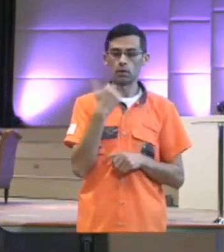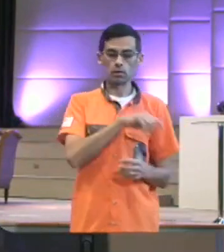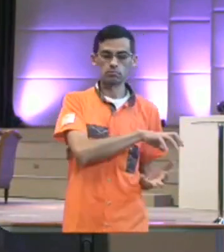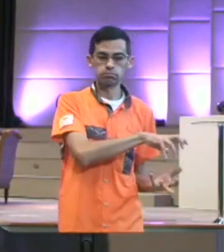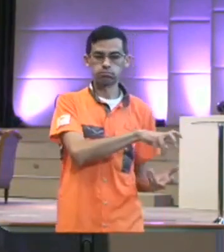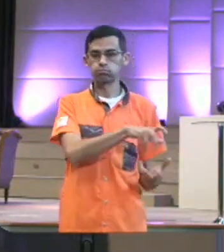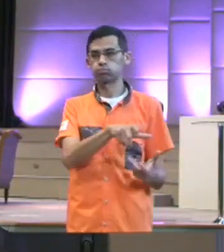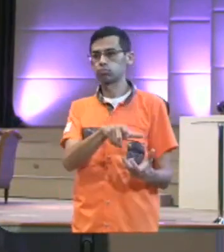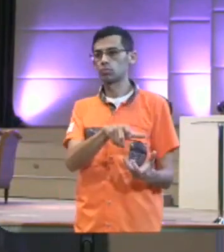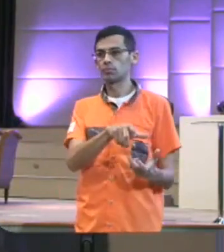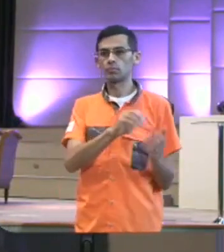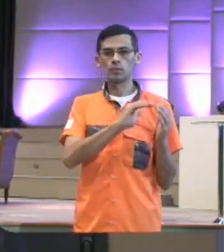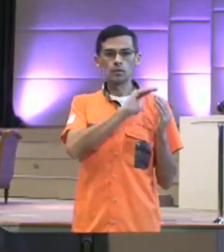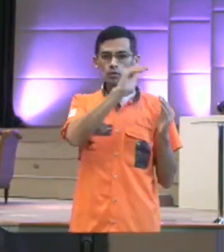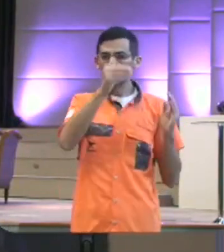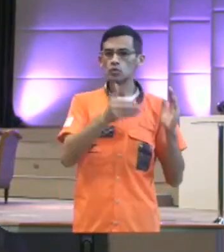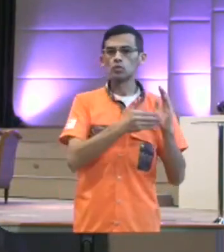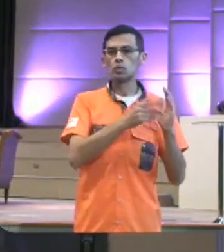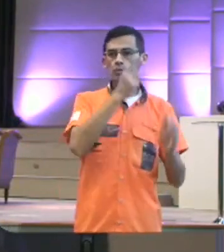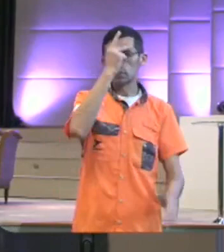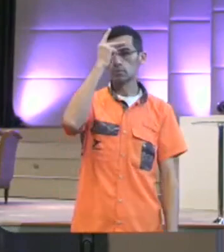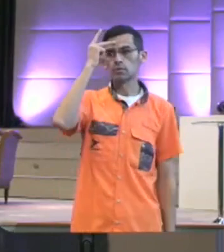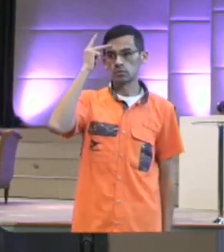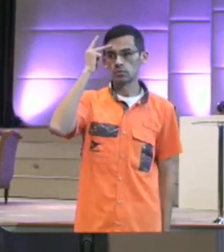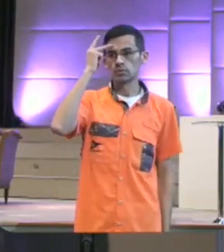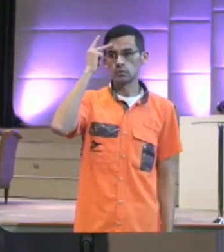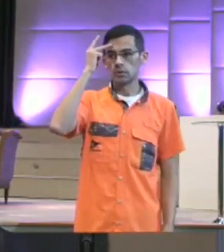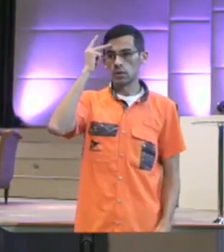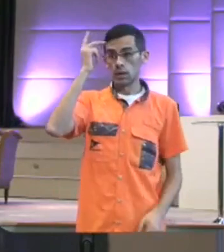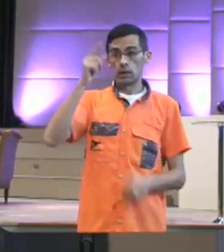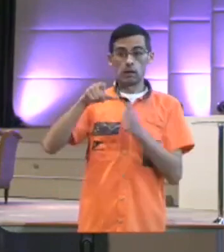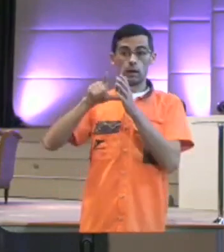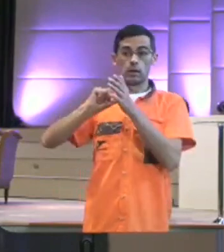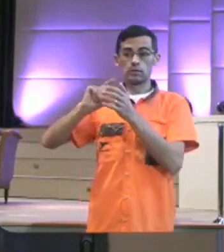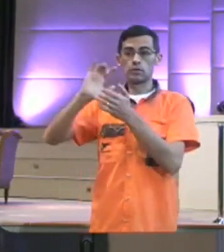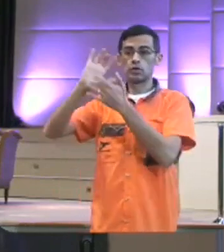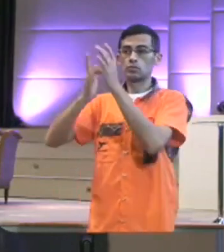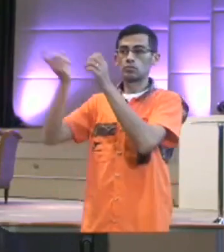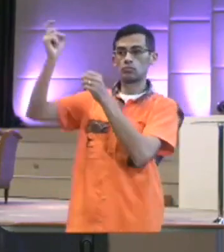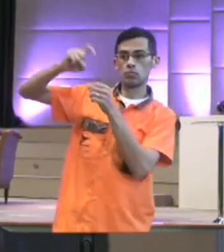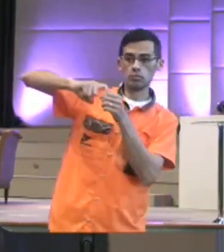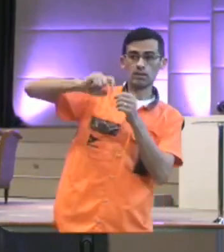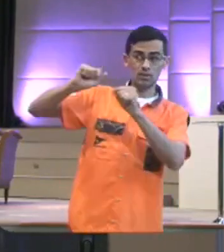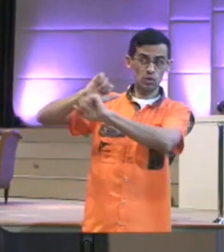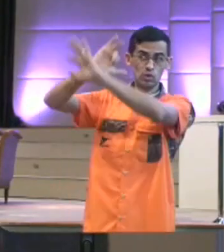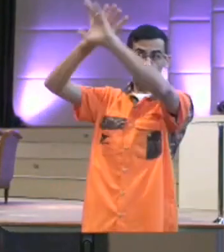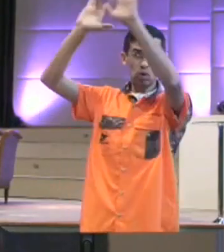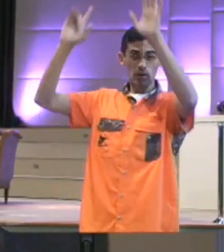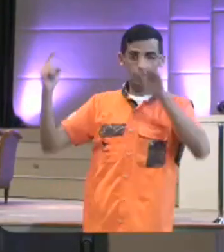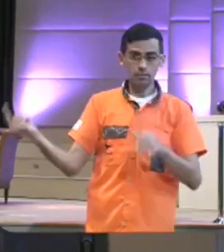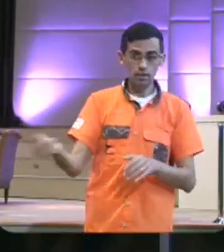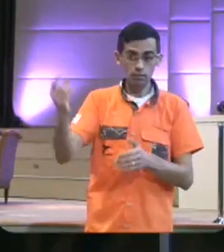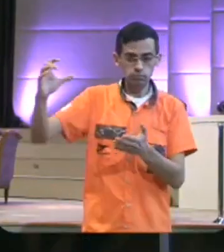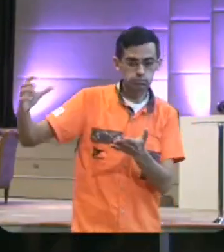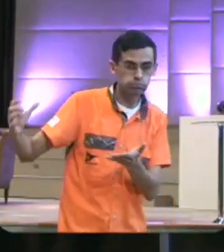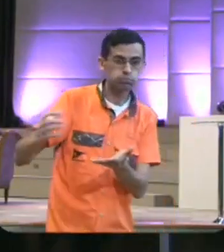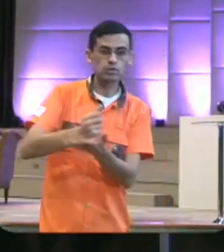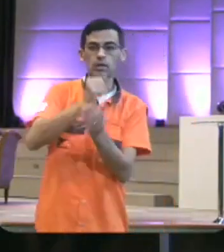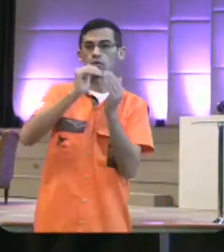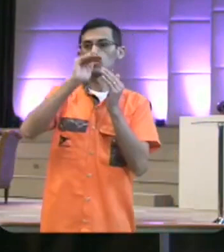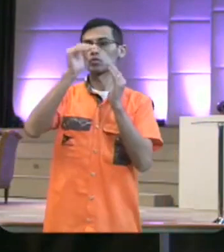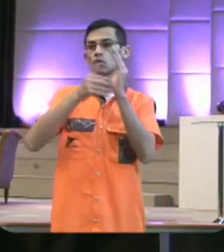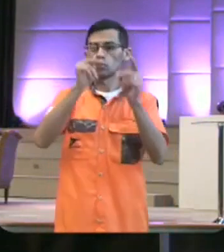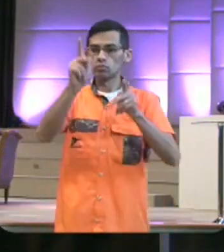terra, e todos nós, enquanto Jesus não voltar na sua glória eterna para o arrebatamento da igreja